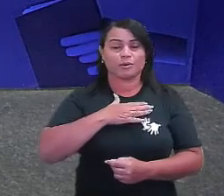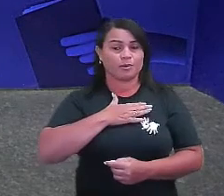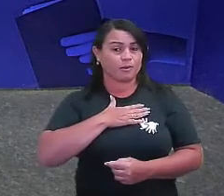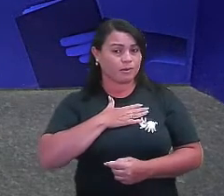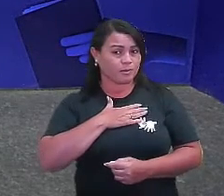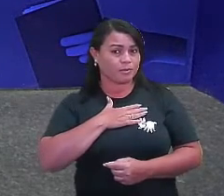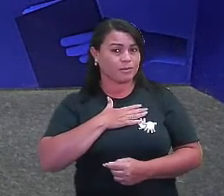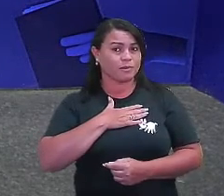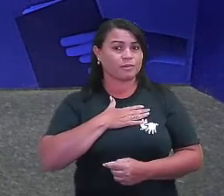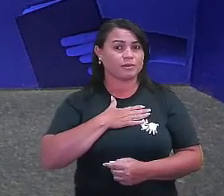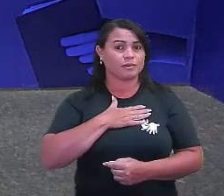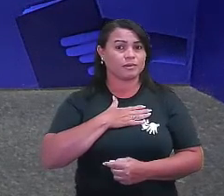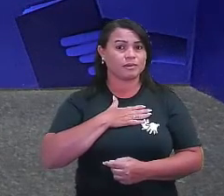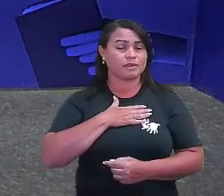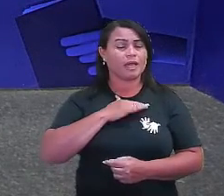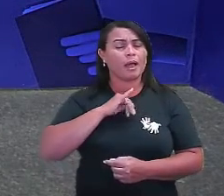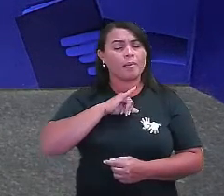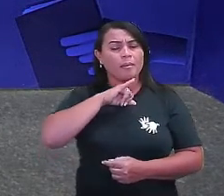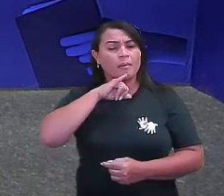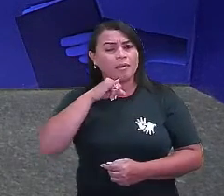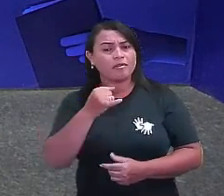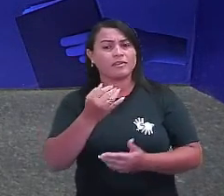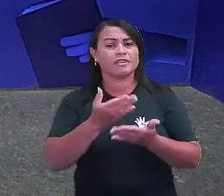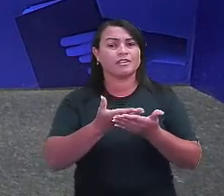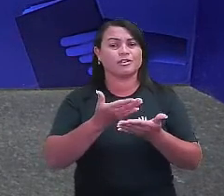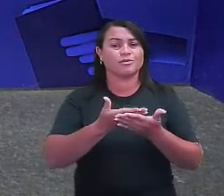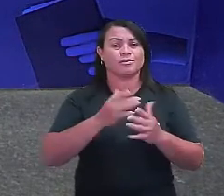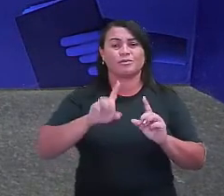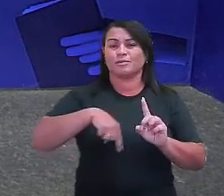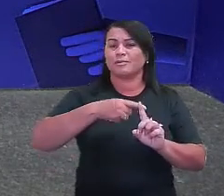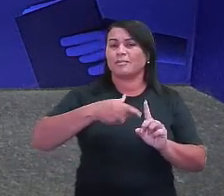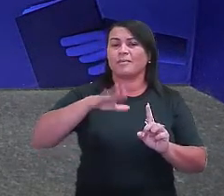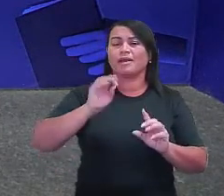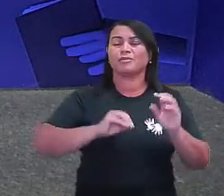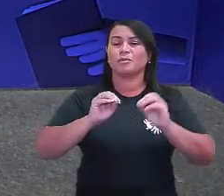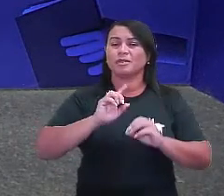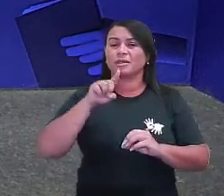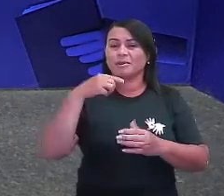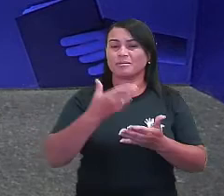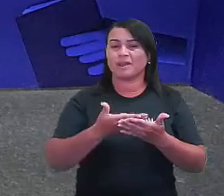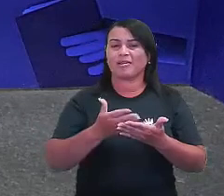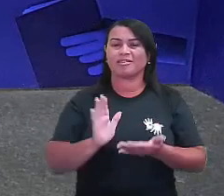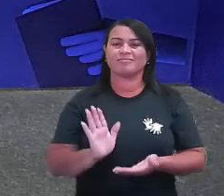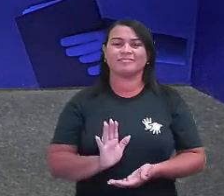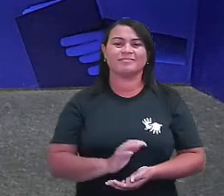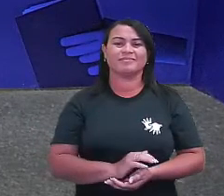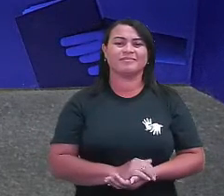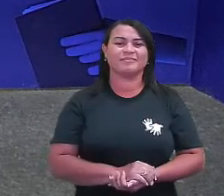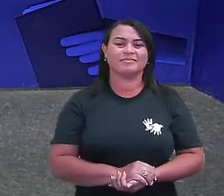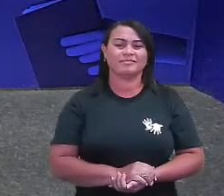gostado e que aproveite e estude bastante. Um beijo e até a próxima aula.